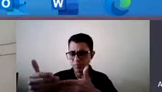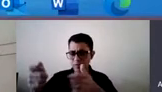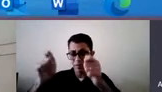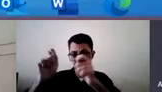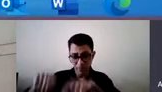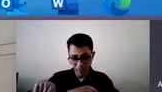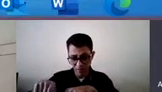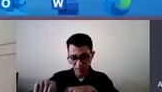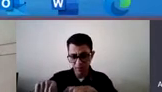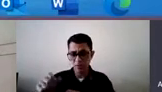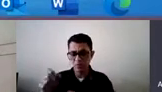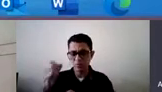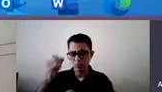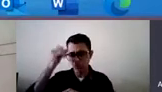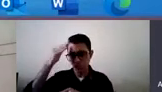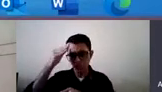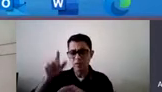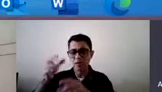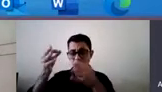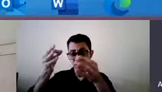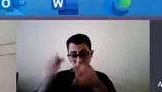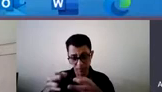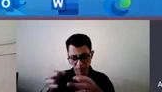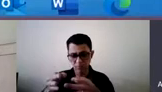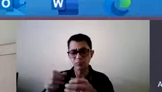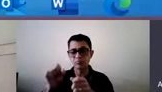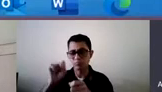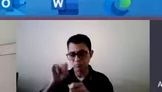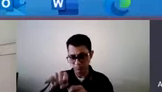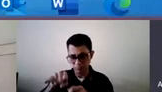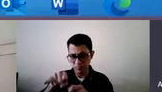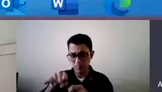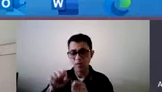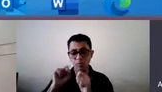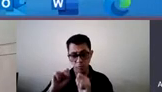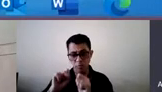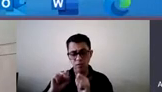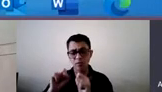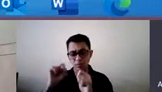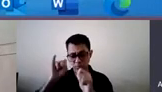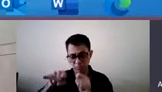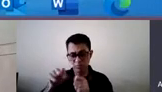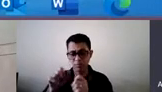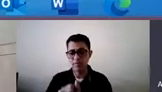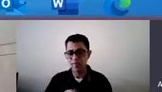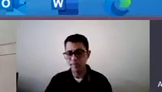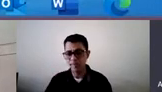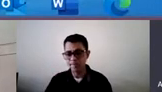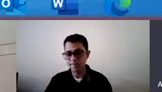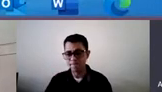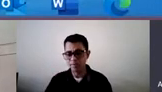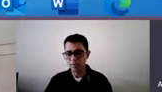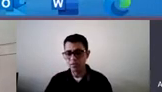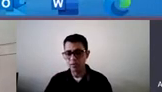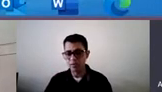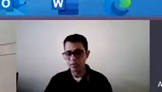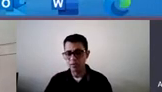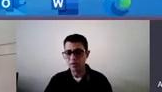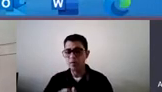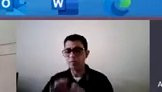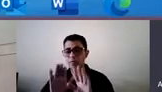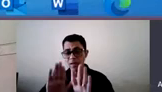competências cognitivas. Ela está certa em privilegiar o cognitivo? Obviamente que está certa, né? Só que